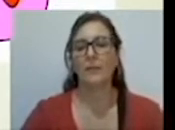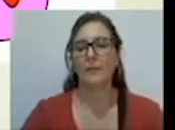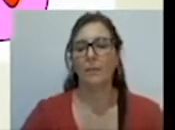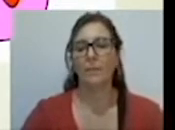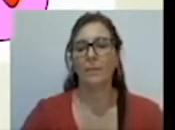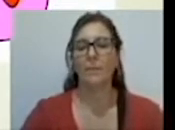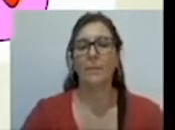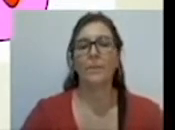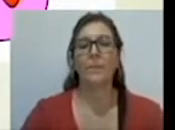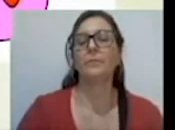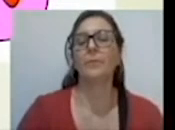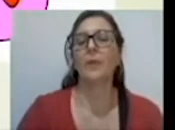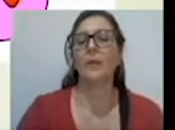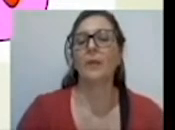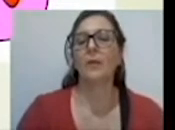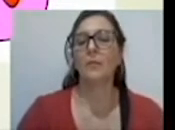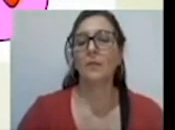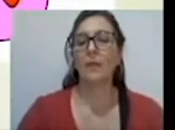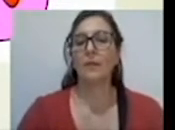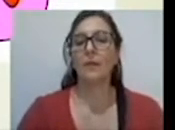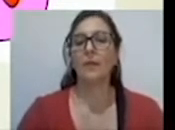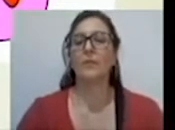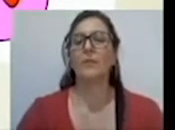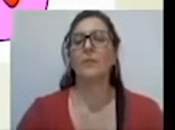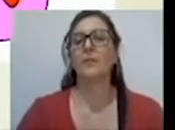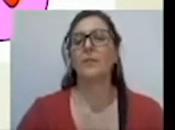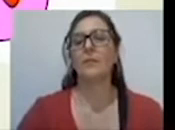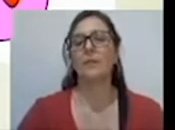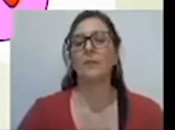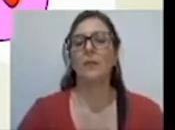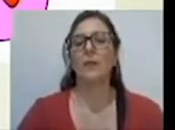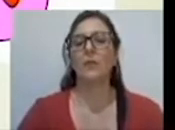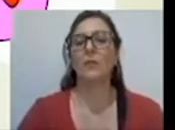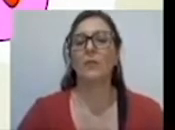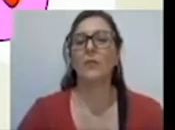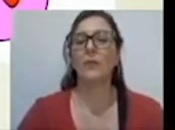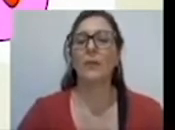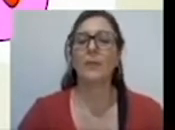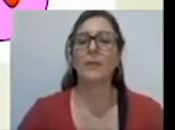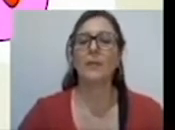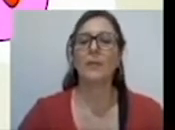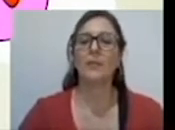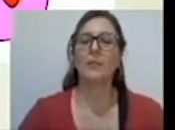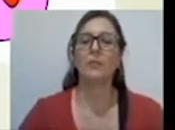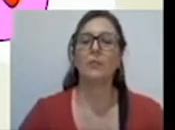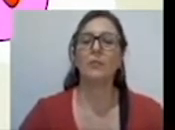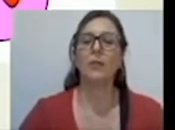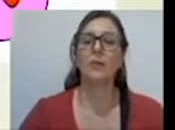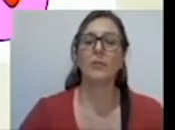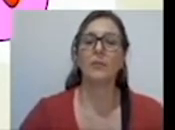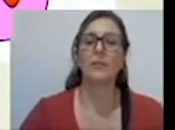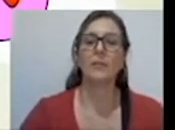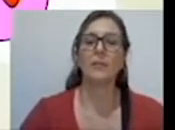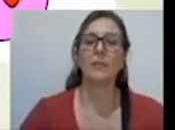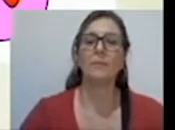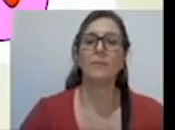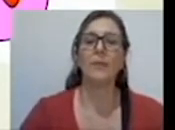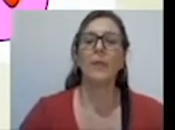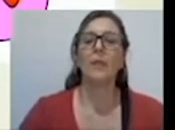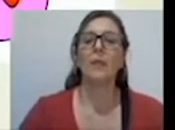câmaras. Os ventrículos eles estão com a sua capacidade total de